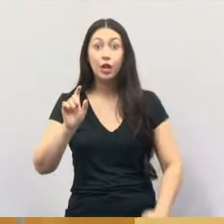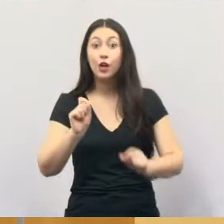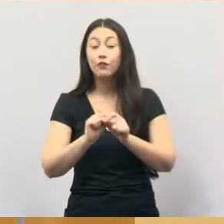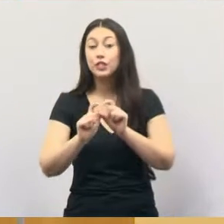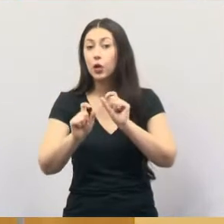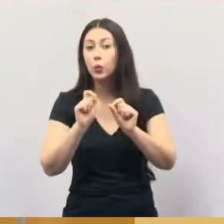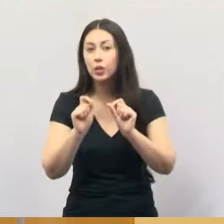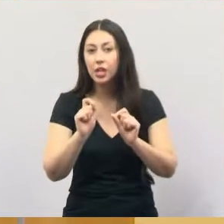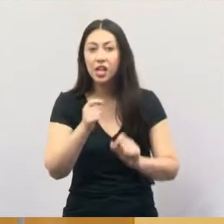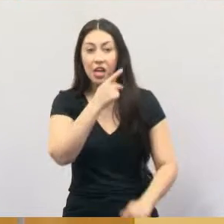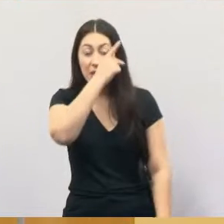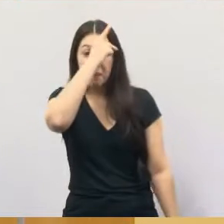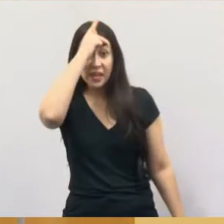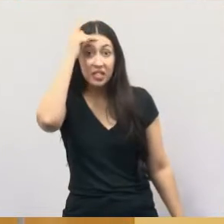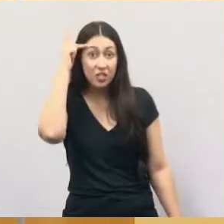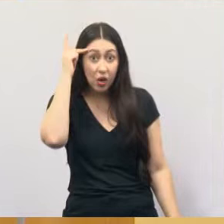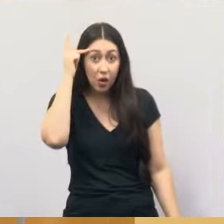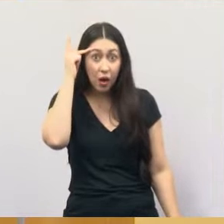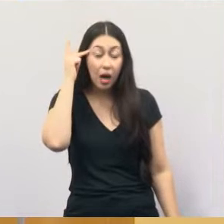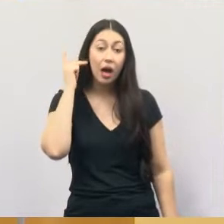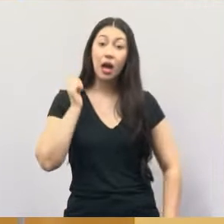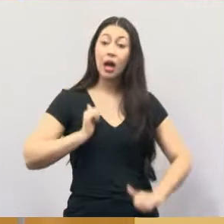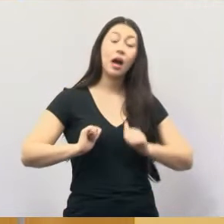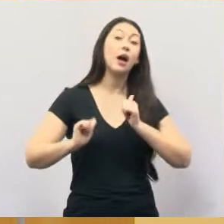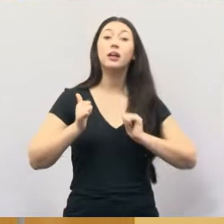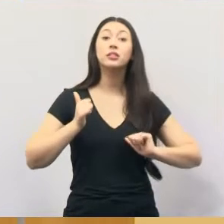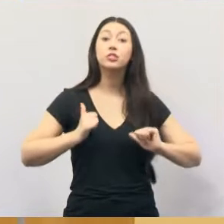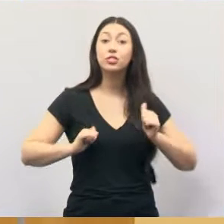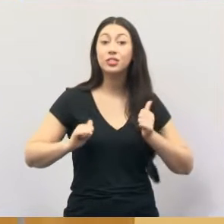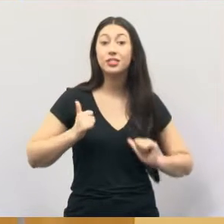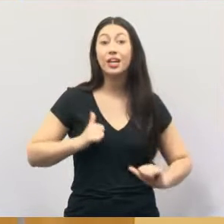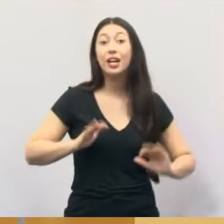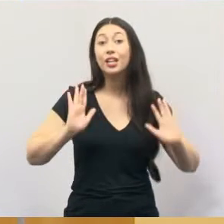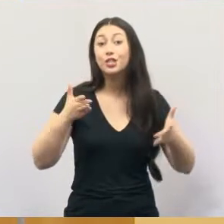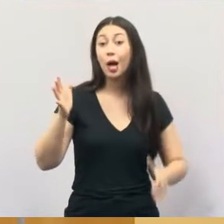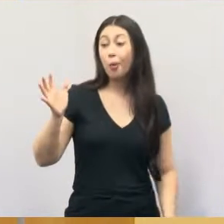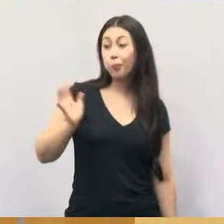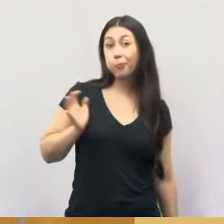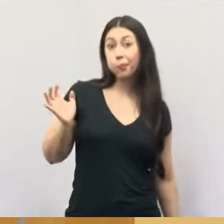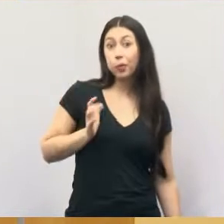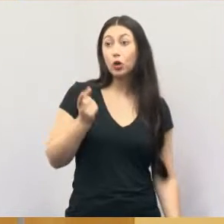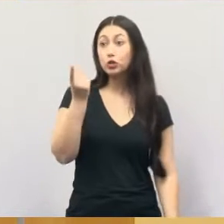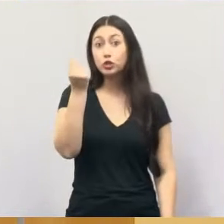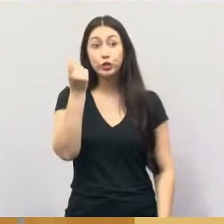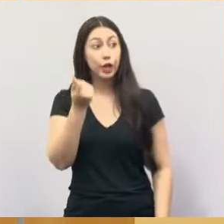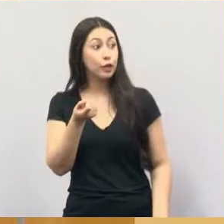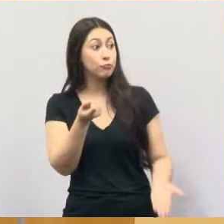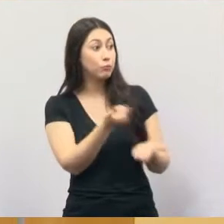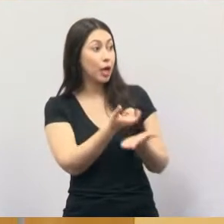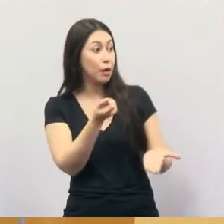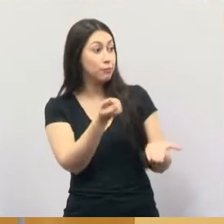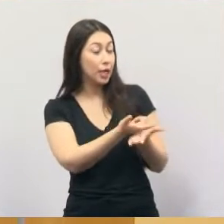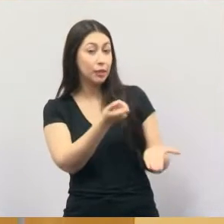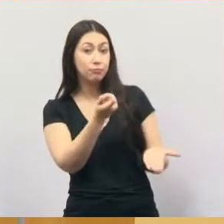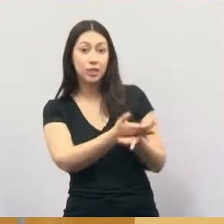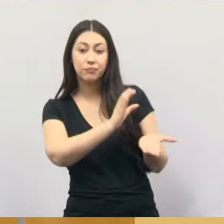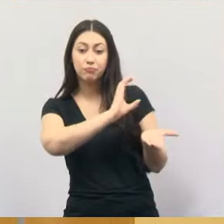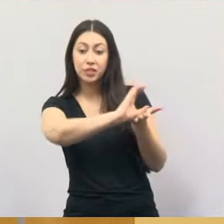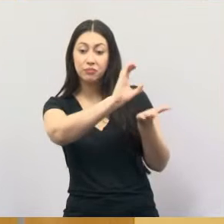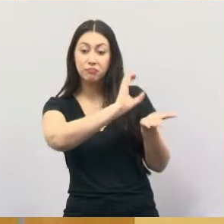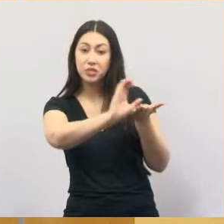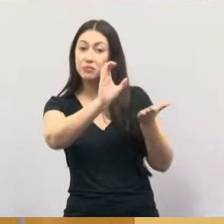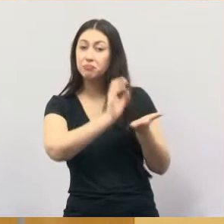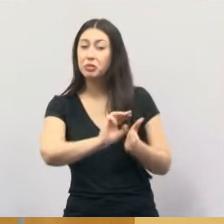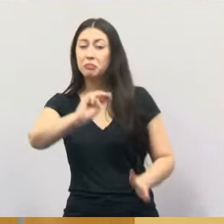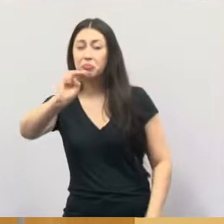daquelas pessoas, daqueles artistas principalmente, que são quase bilionários, né? Grande parte, milhões de